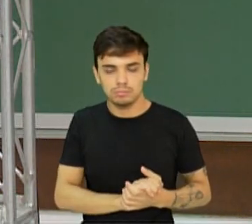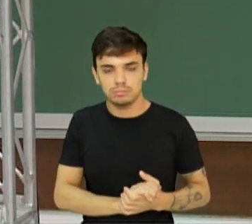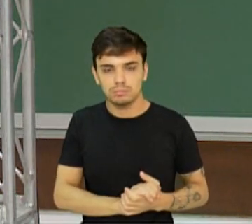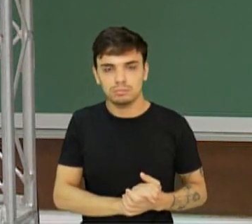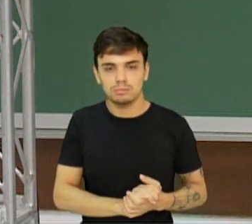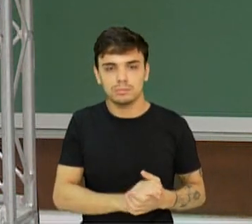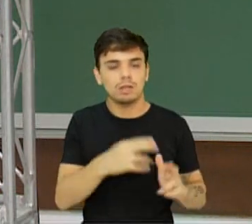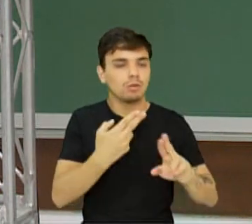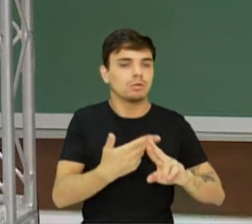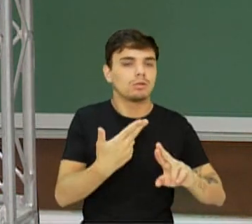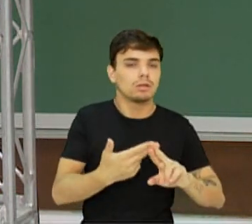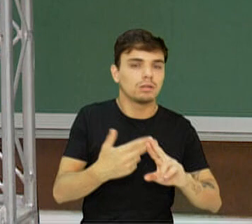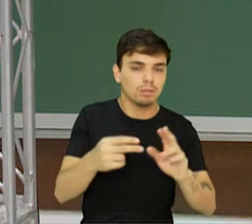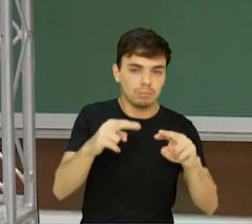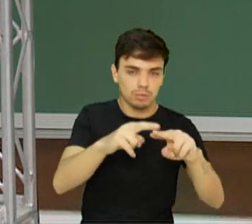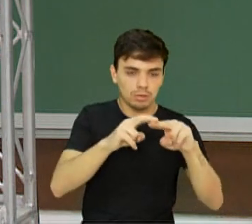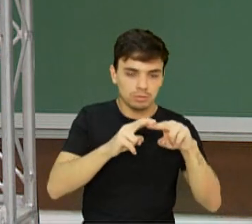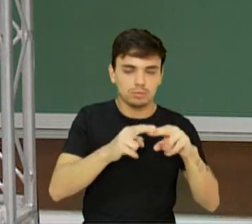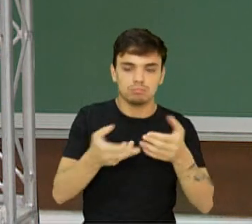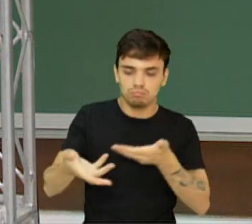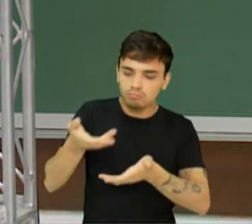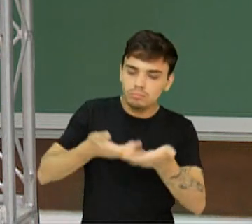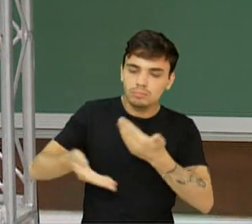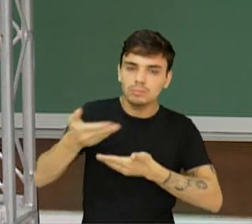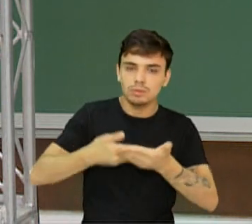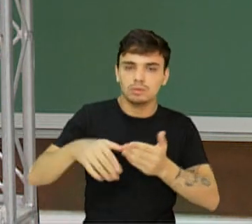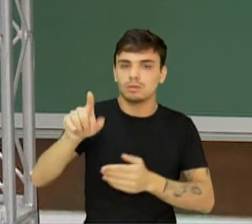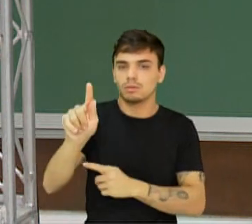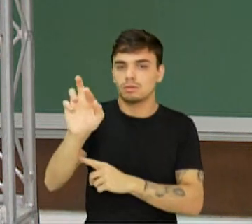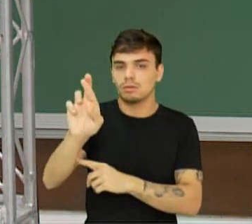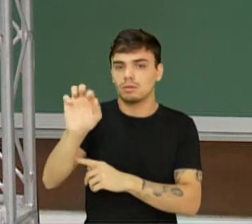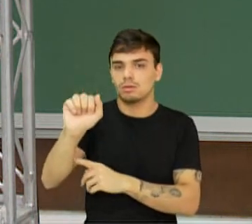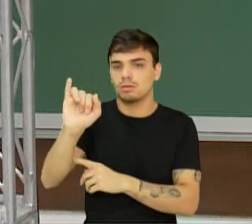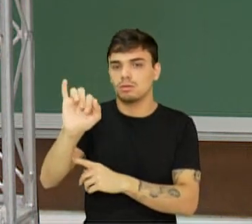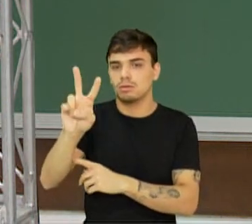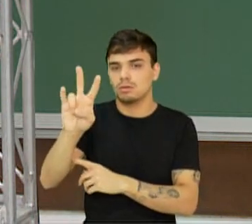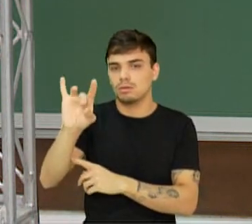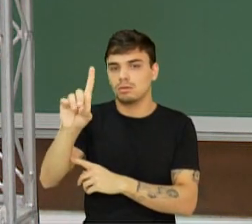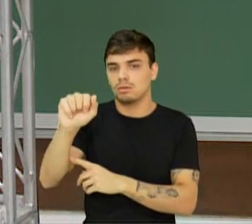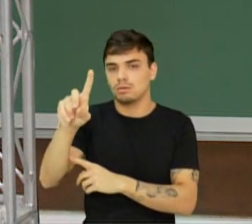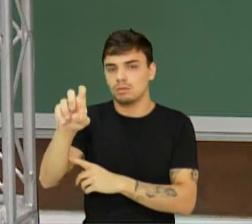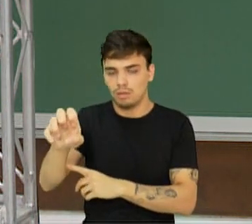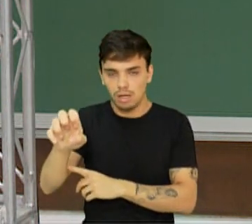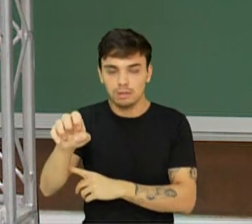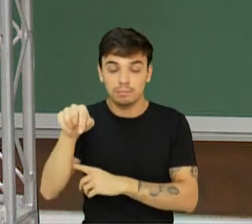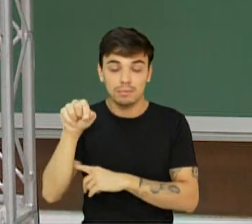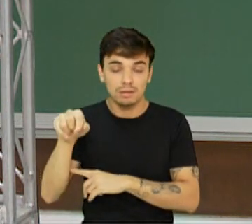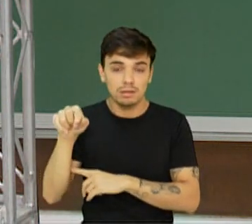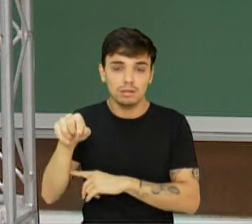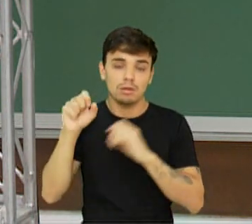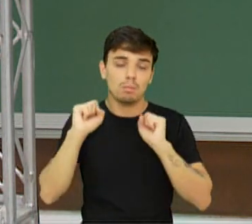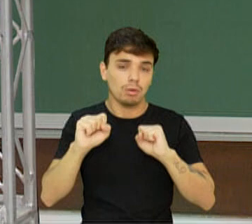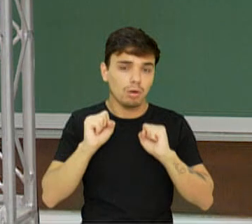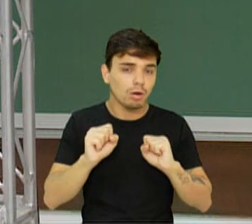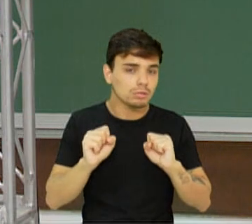elas utilizam a interação gravitacional, e há uma curiosidade sobre isso, porque a interação gravitacional ela consegue